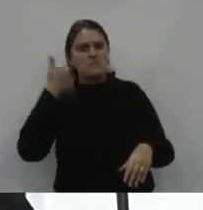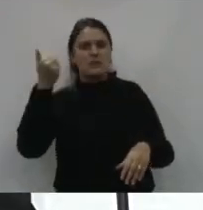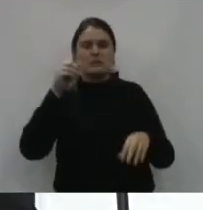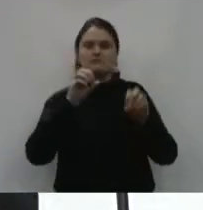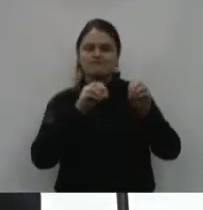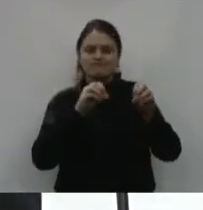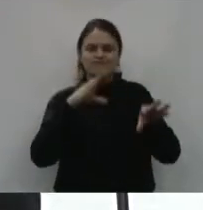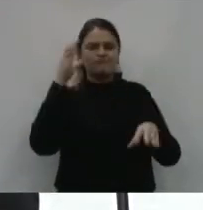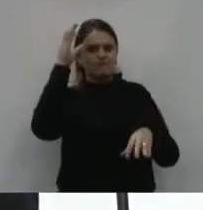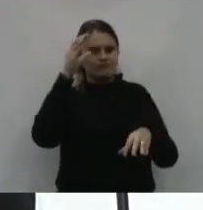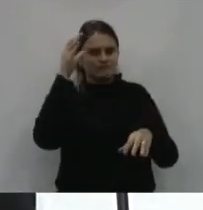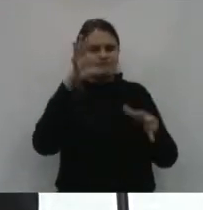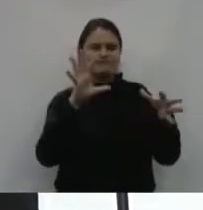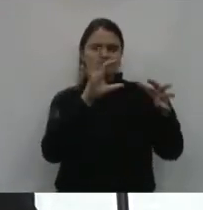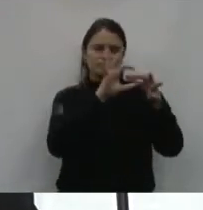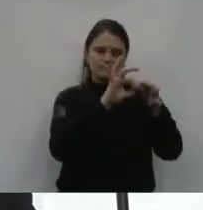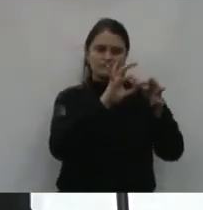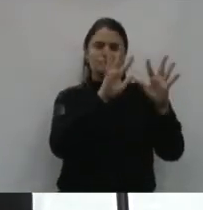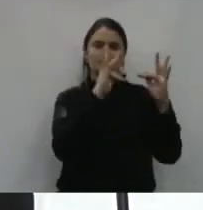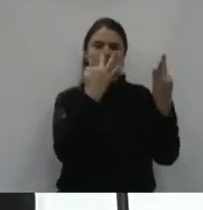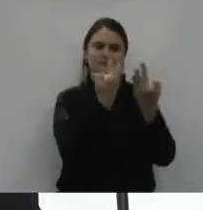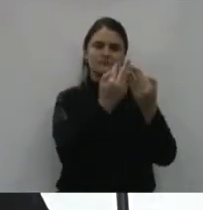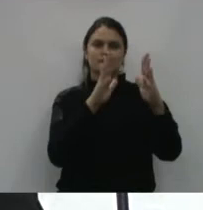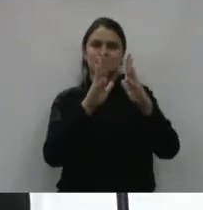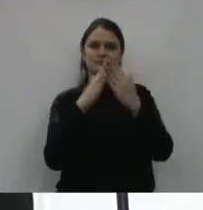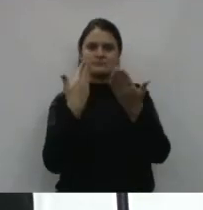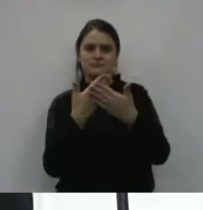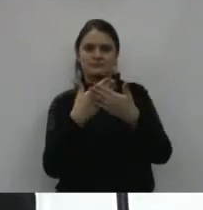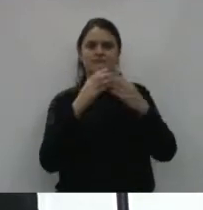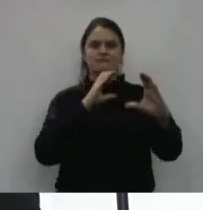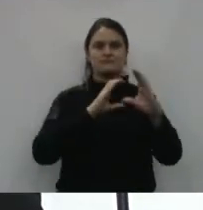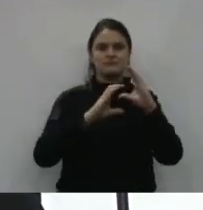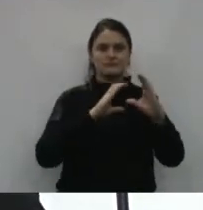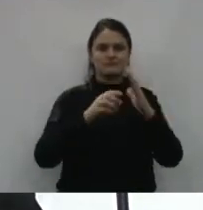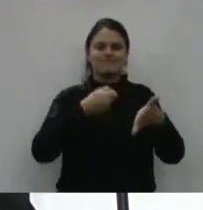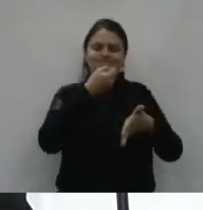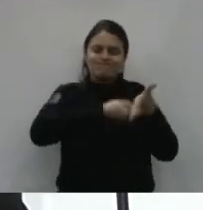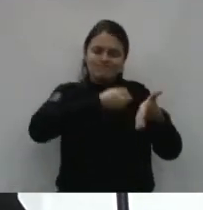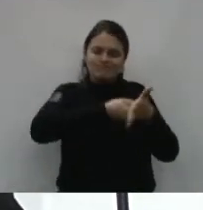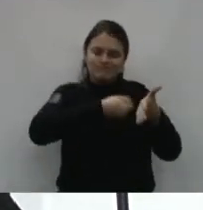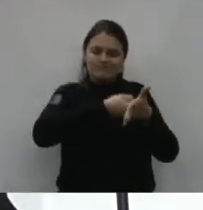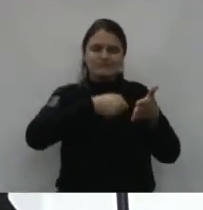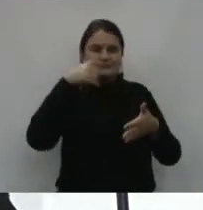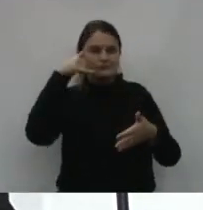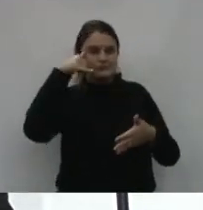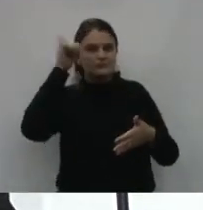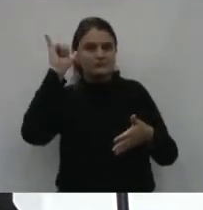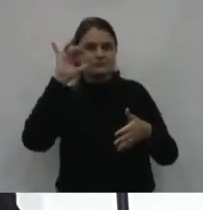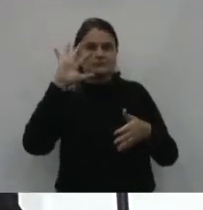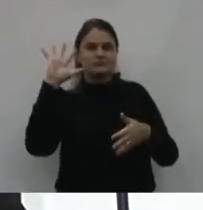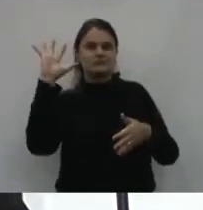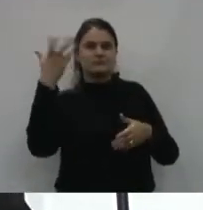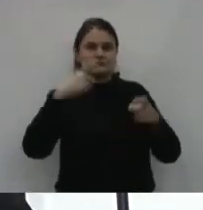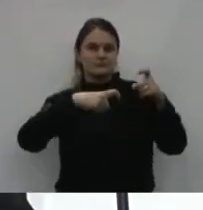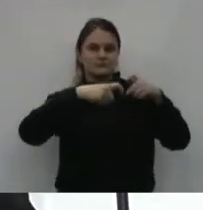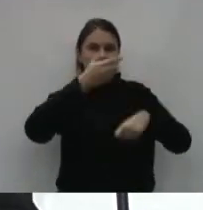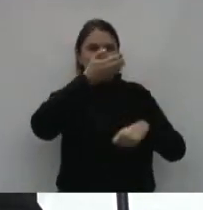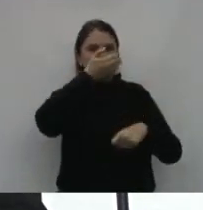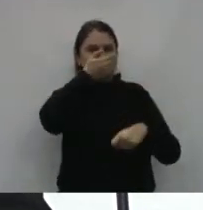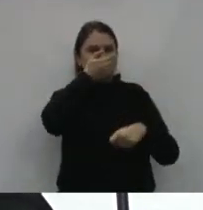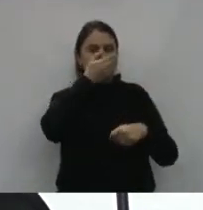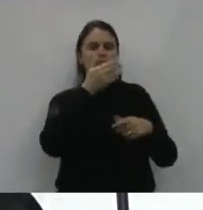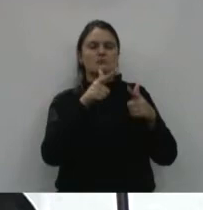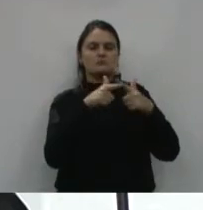por isso precisamos unir família escola meios de comunicação na luta contra a exploração infantil pedofilia